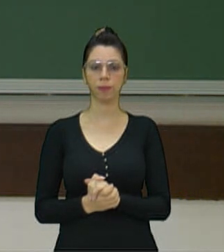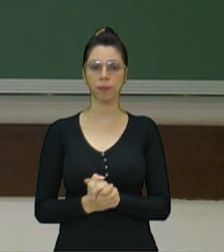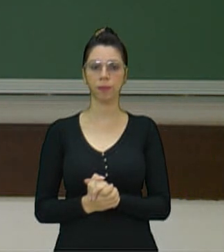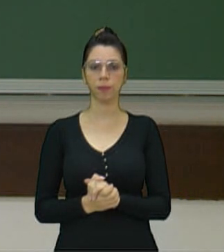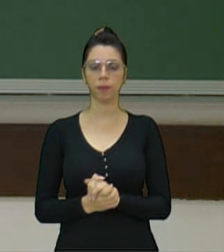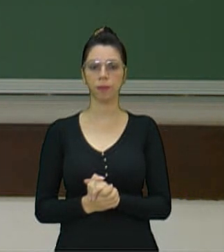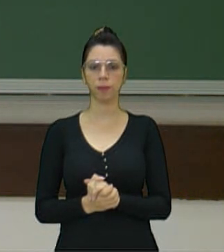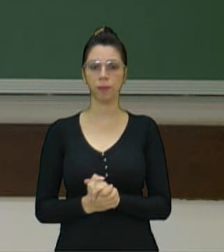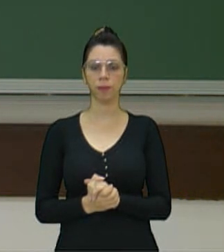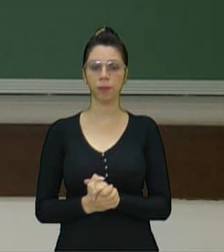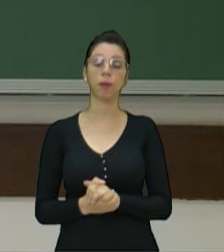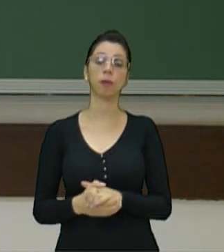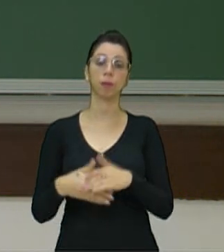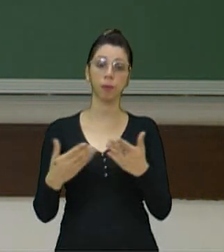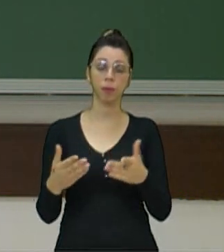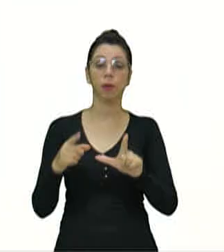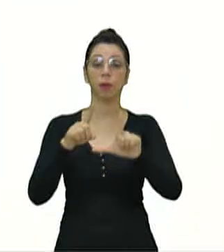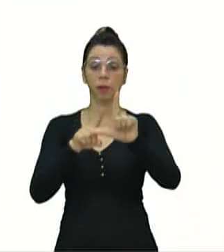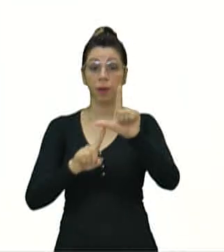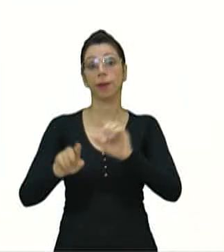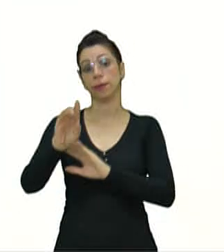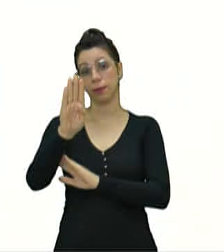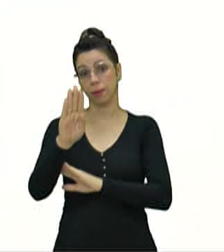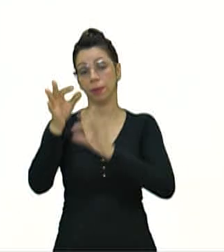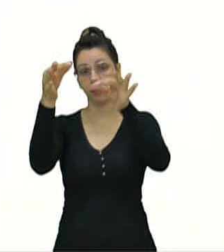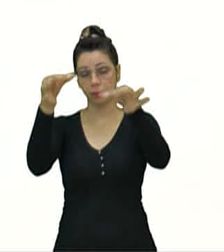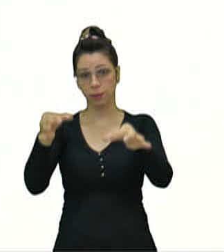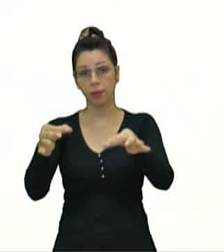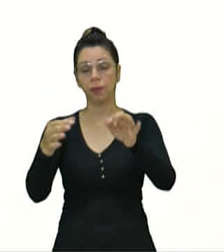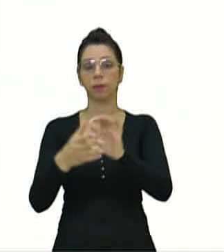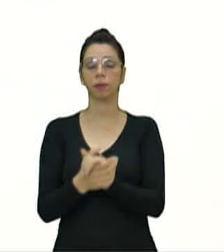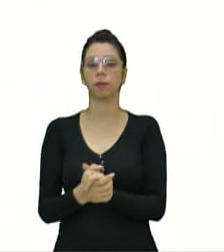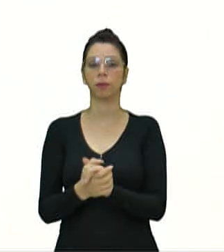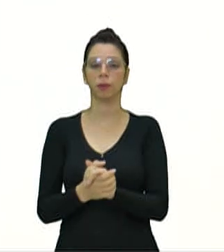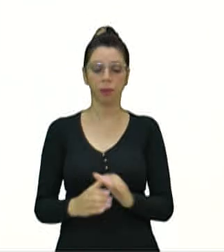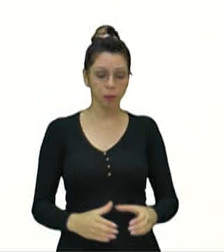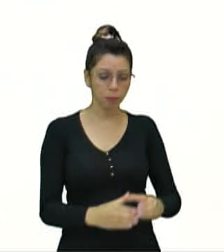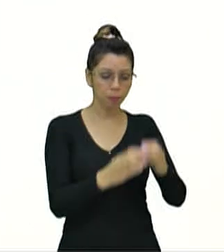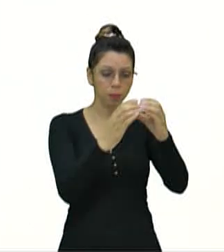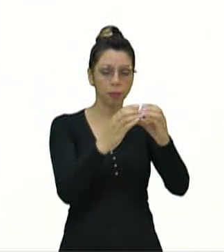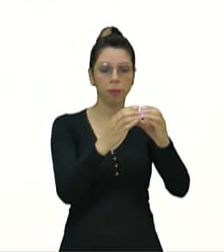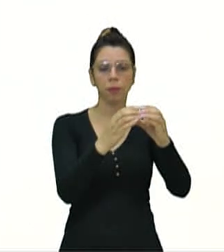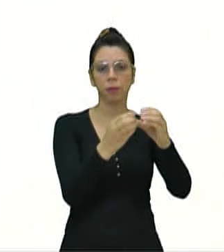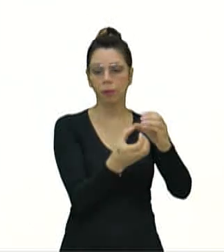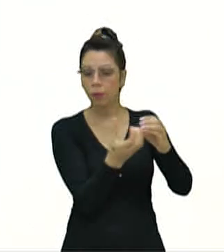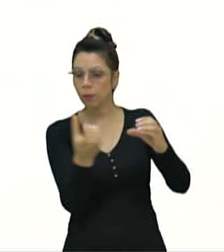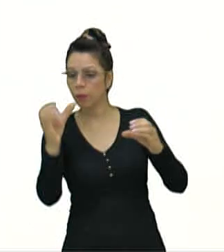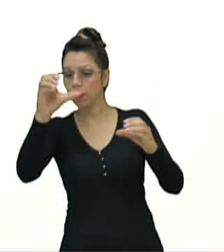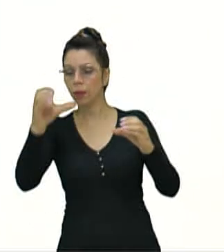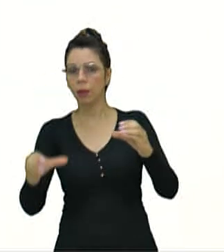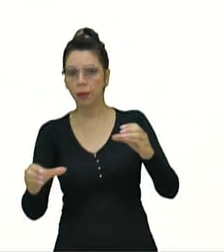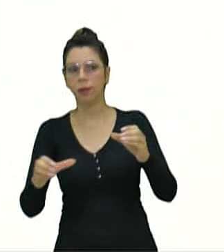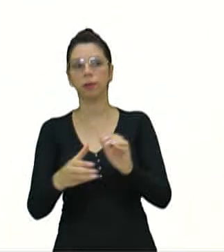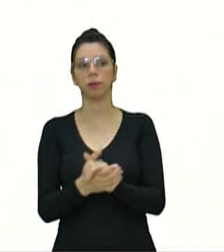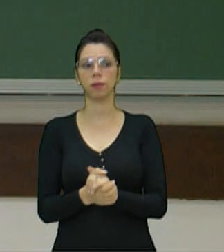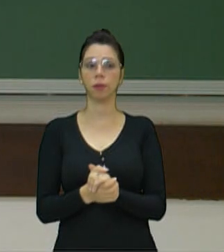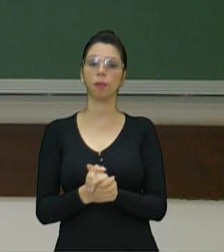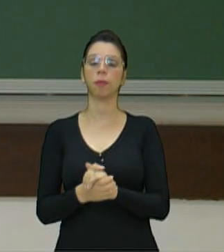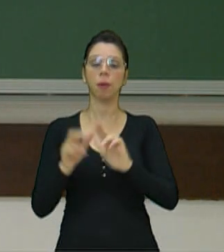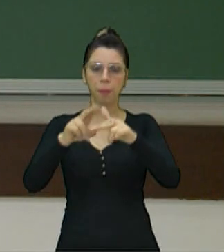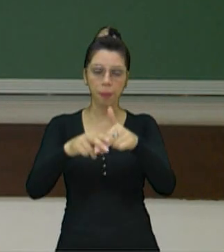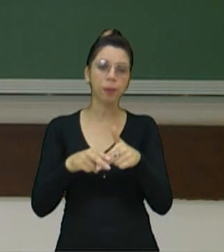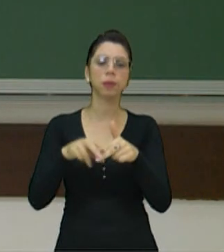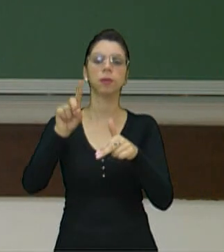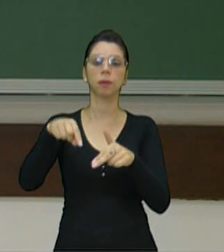bipartição. Brotamento seria aquela situação da formação do broto e a esporulação, a formação de esporos, portanto, letra B.